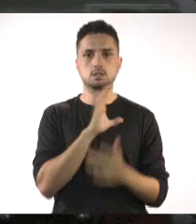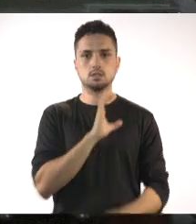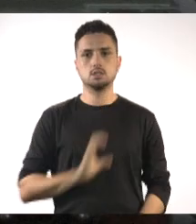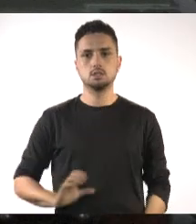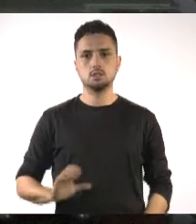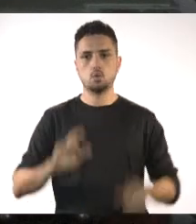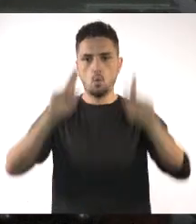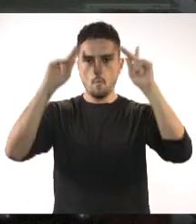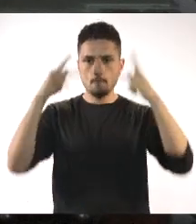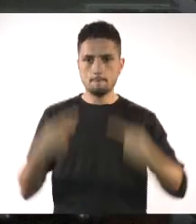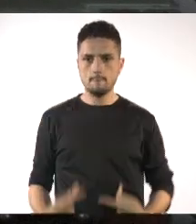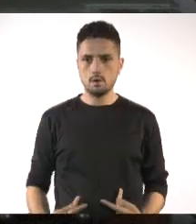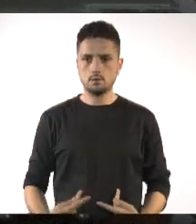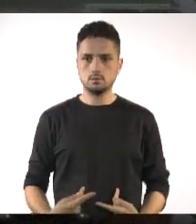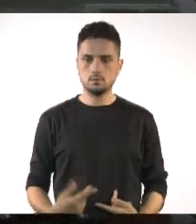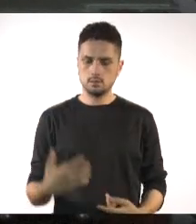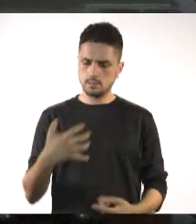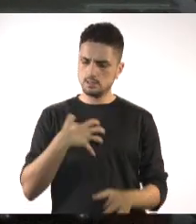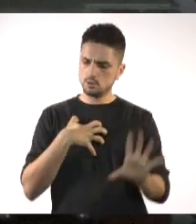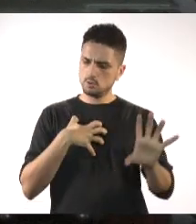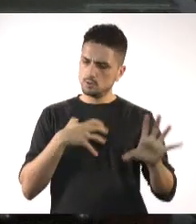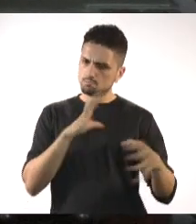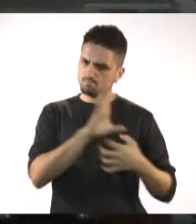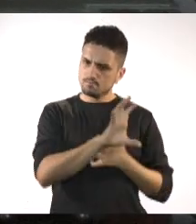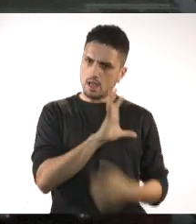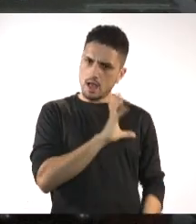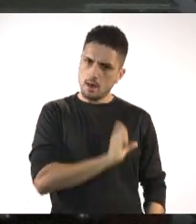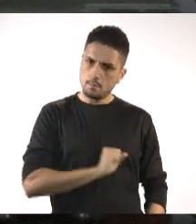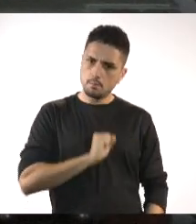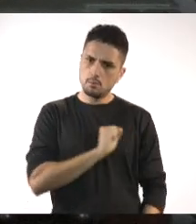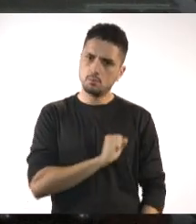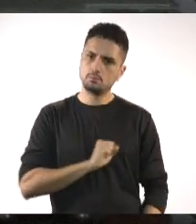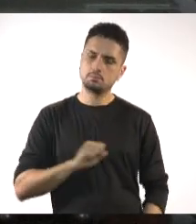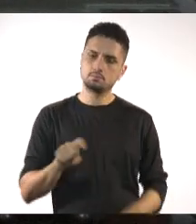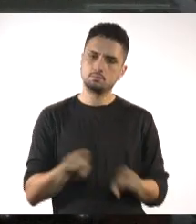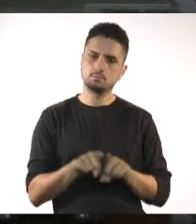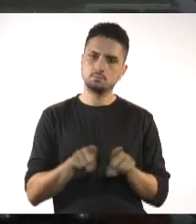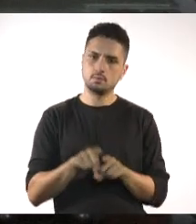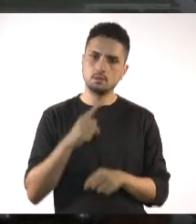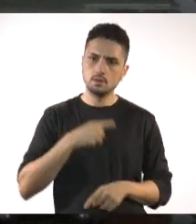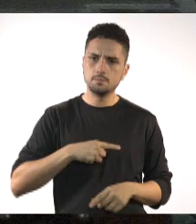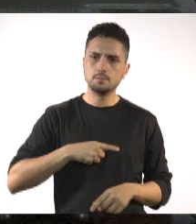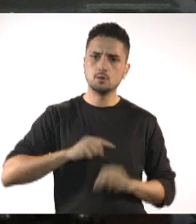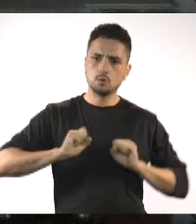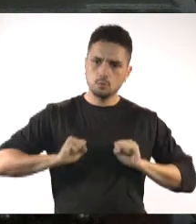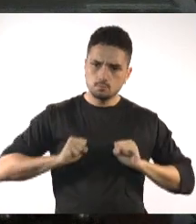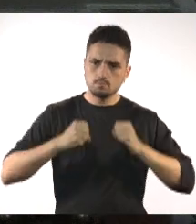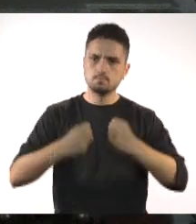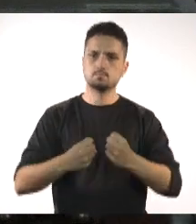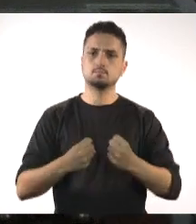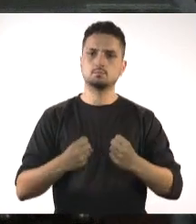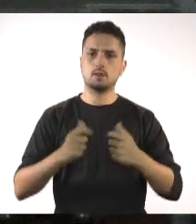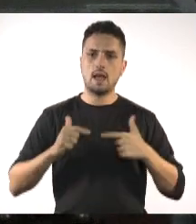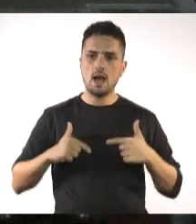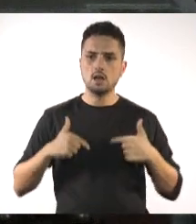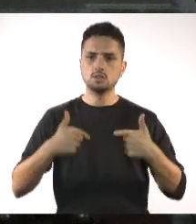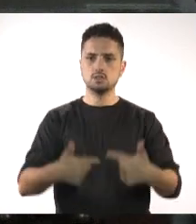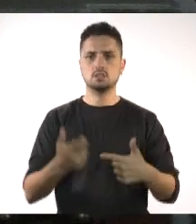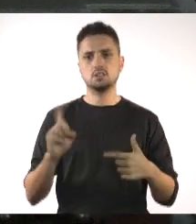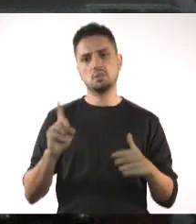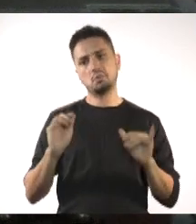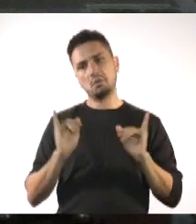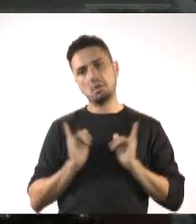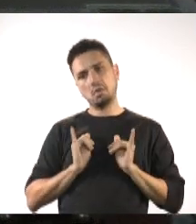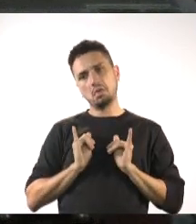de sentir compaixão e de tomar uma ação, de ir para frente e tomar uma ação, e não ficar na nossa inércia